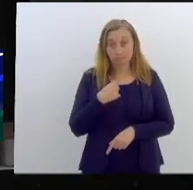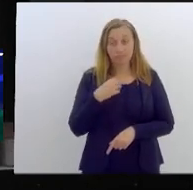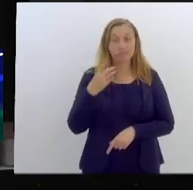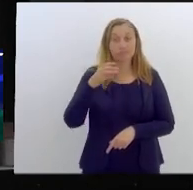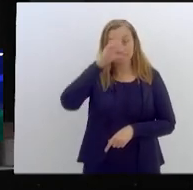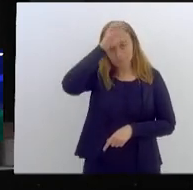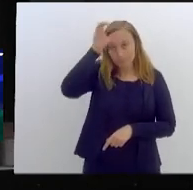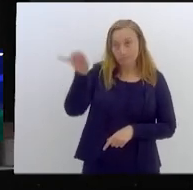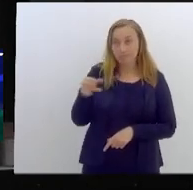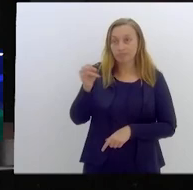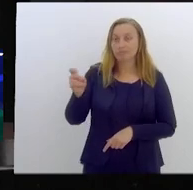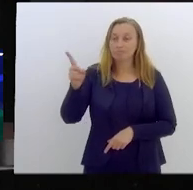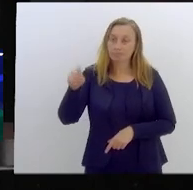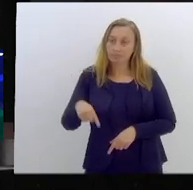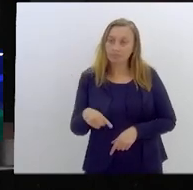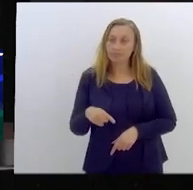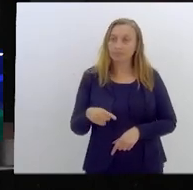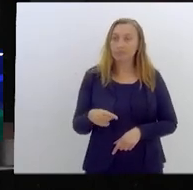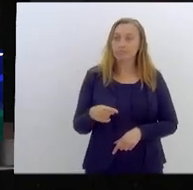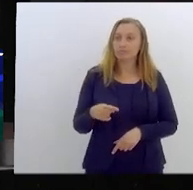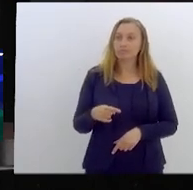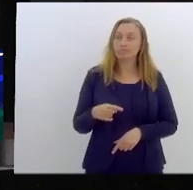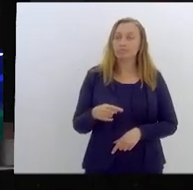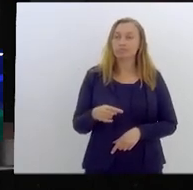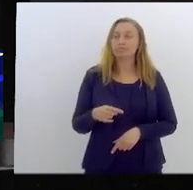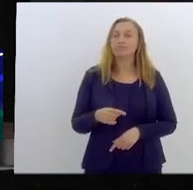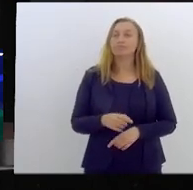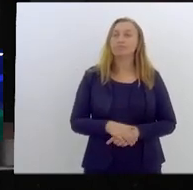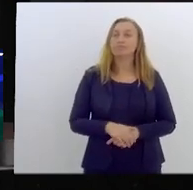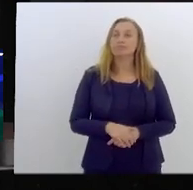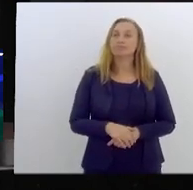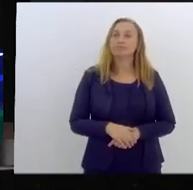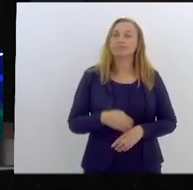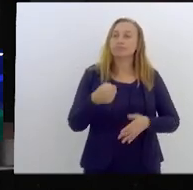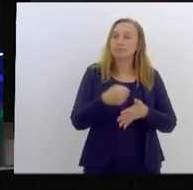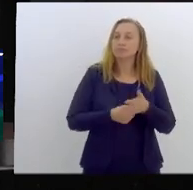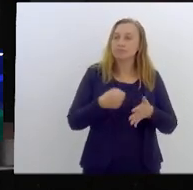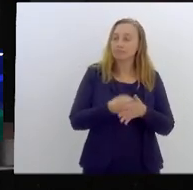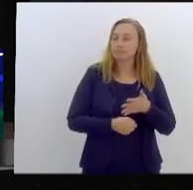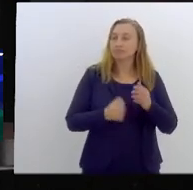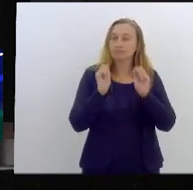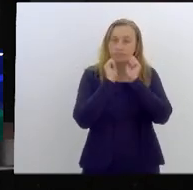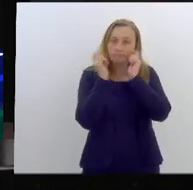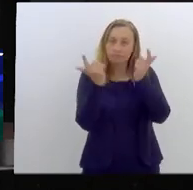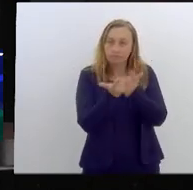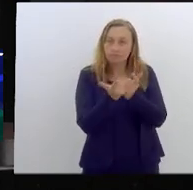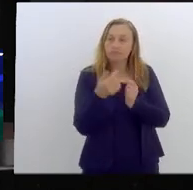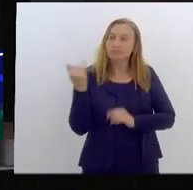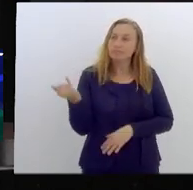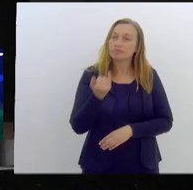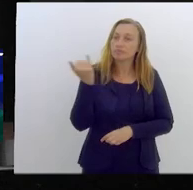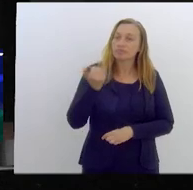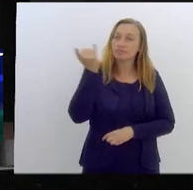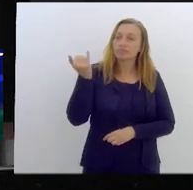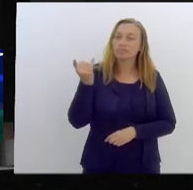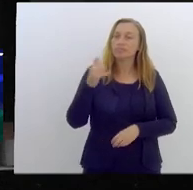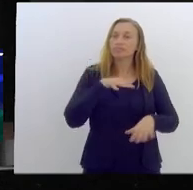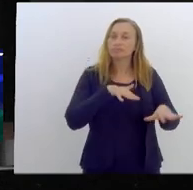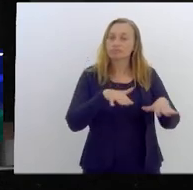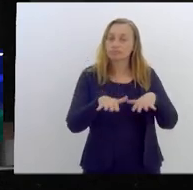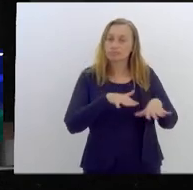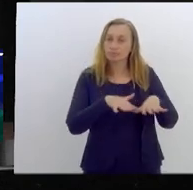Tia Ju, estamos aqui encabeçando, não é, dentro da Alerj, esse importante